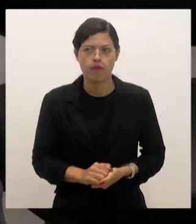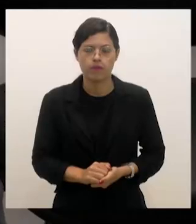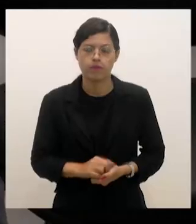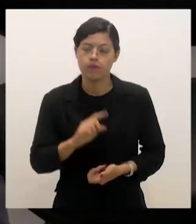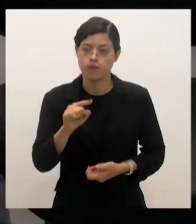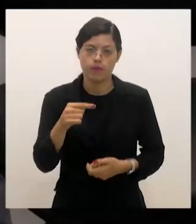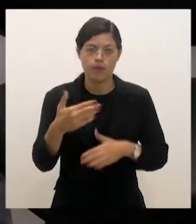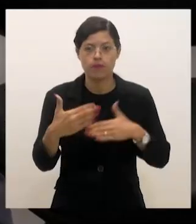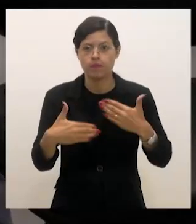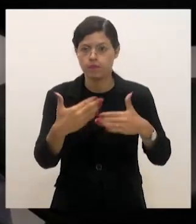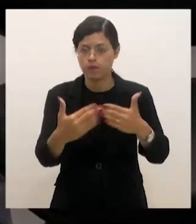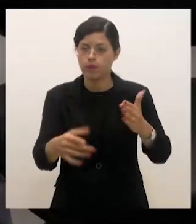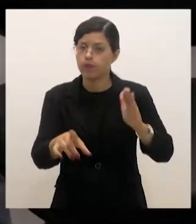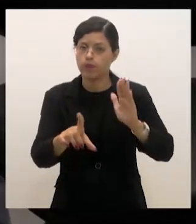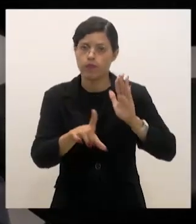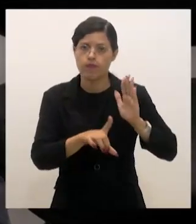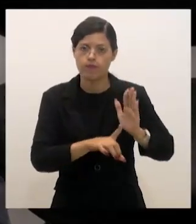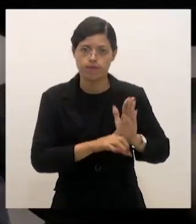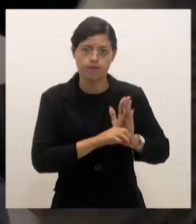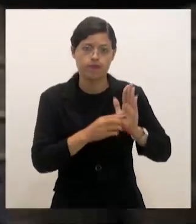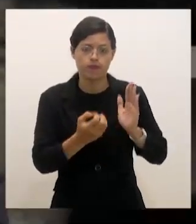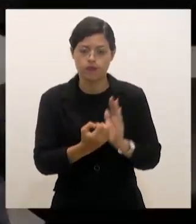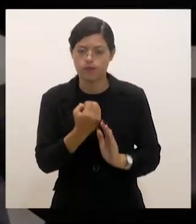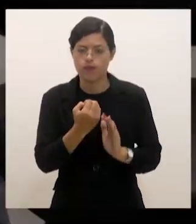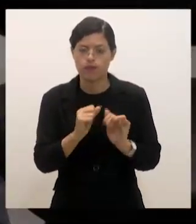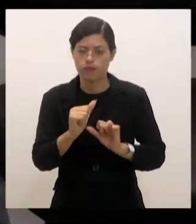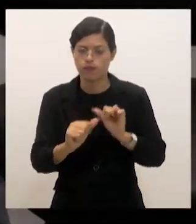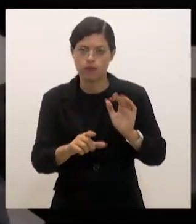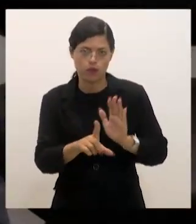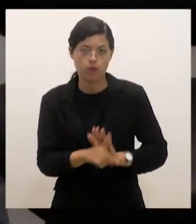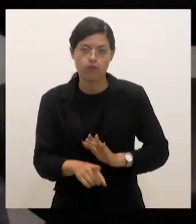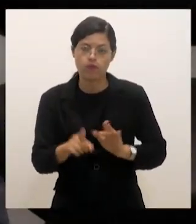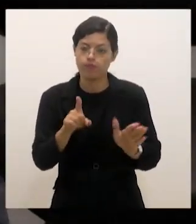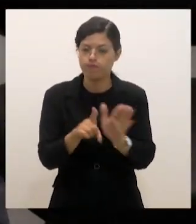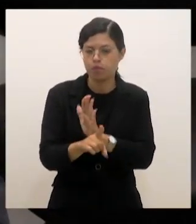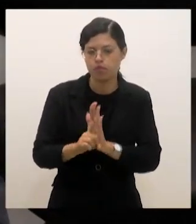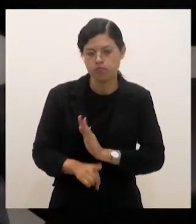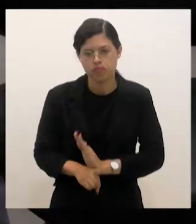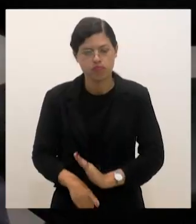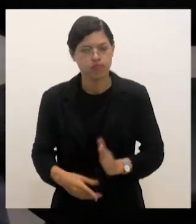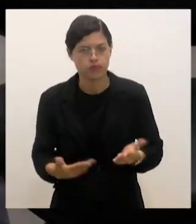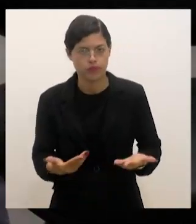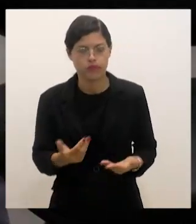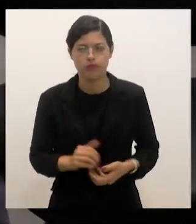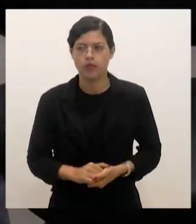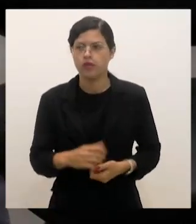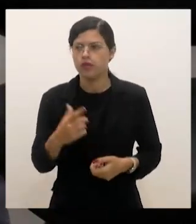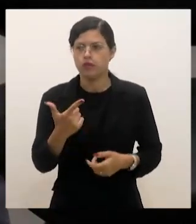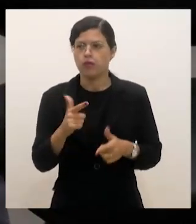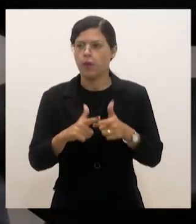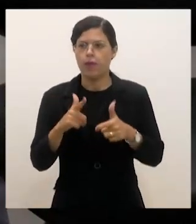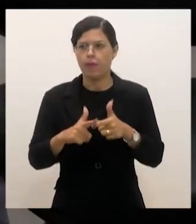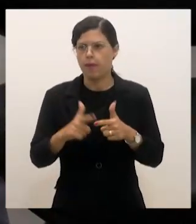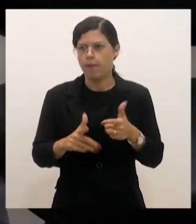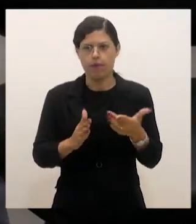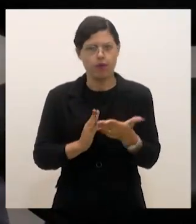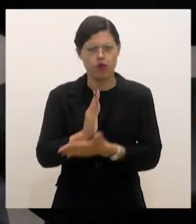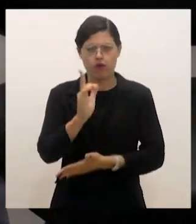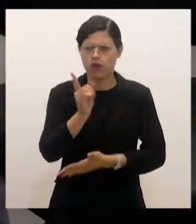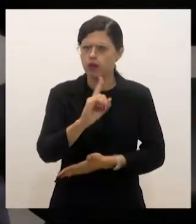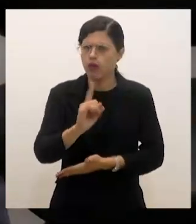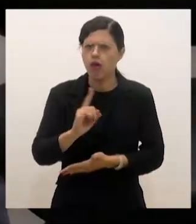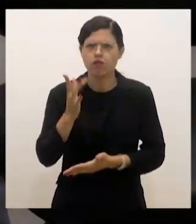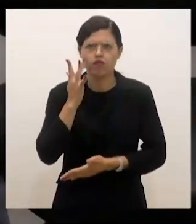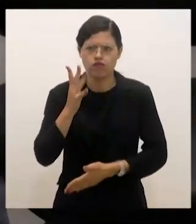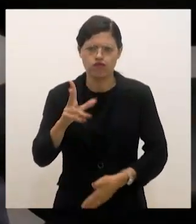procedimento legislativo seja questionado, né? Não tem problema nenhum em aprovar, né? Acho